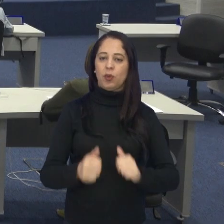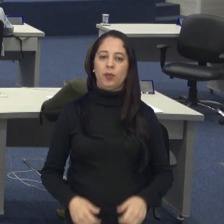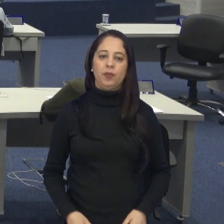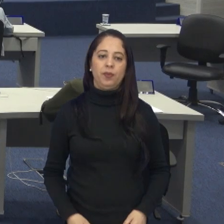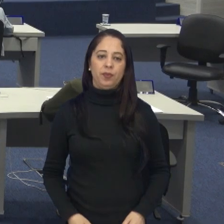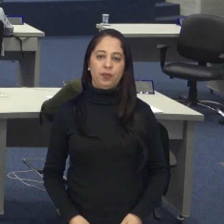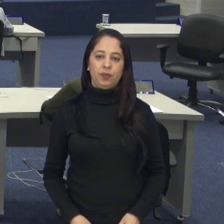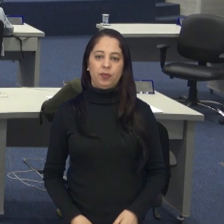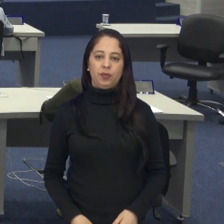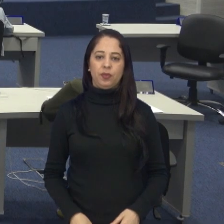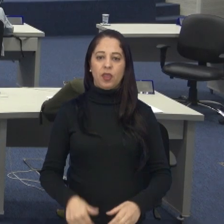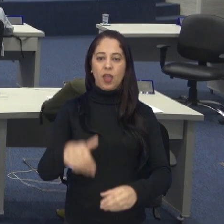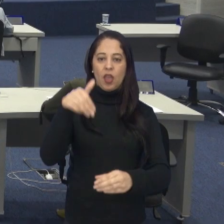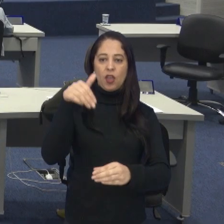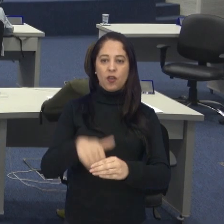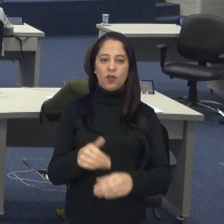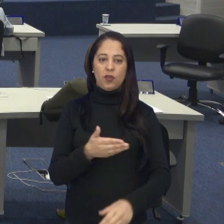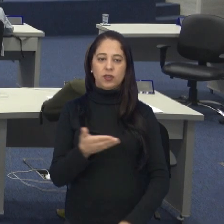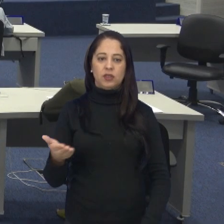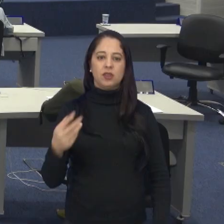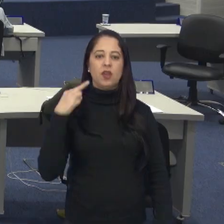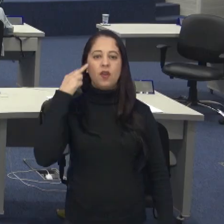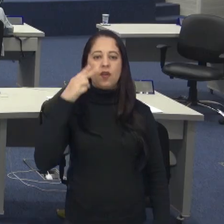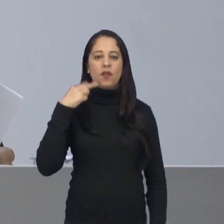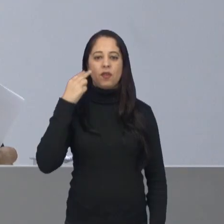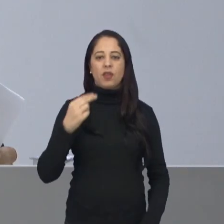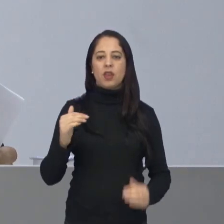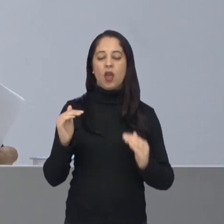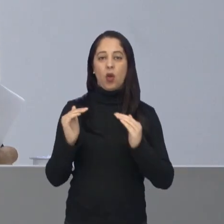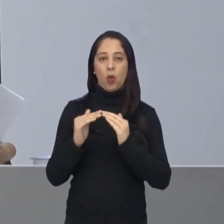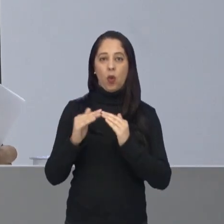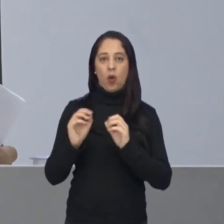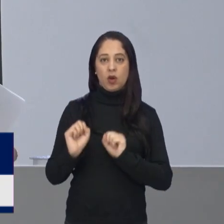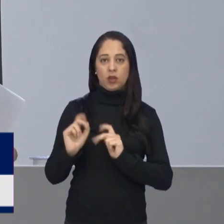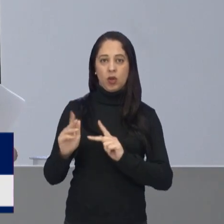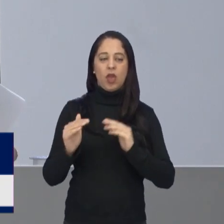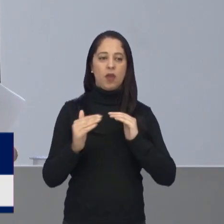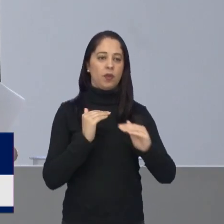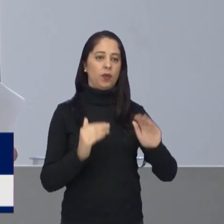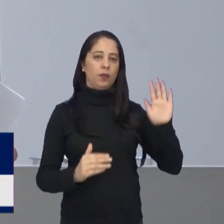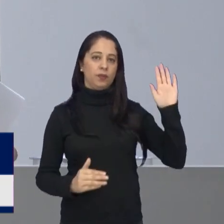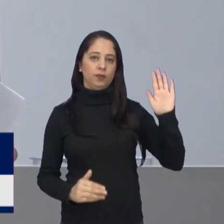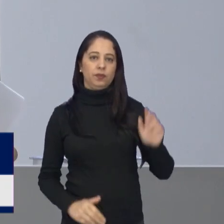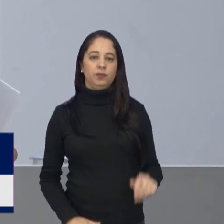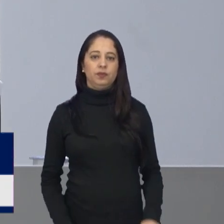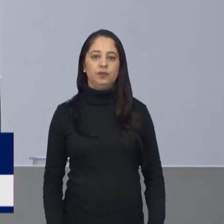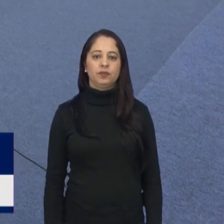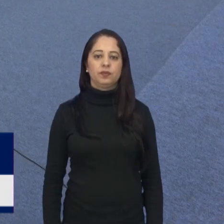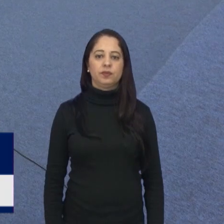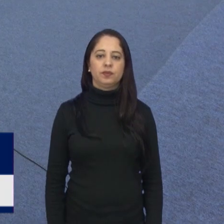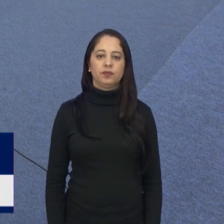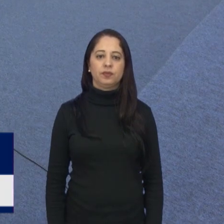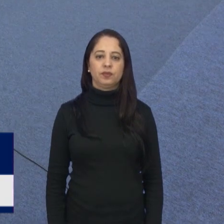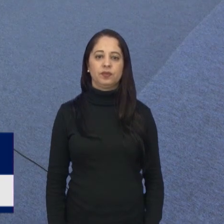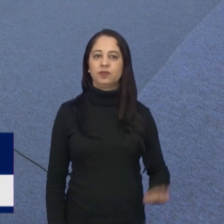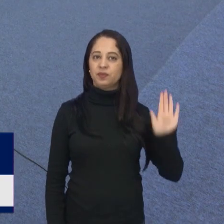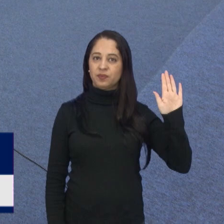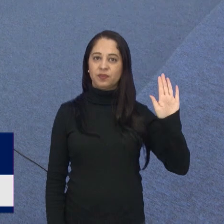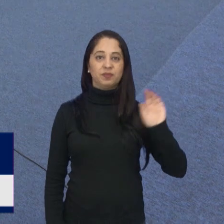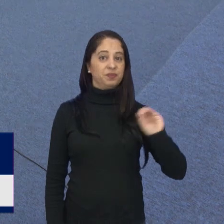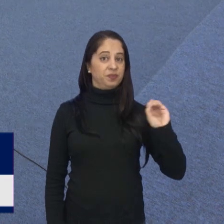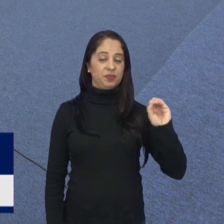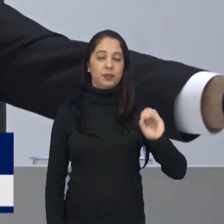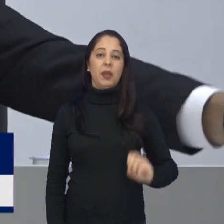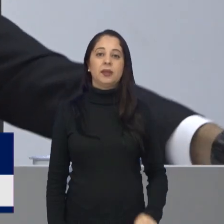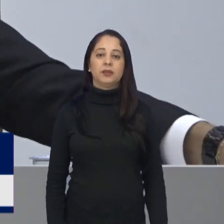Em votação, o processo. Vereadores favoráveis permaneçam como estão, os contrários que se manifestem. Nenhum voto contrário, senhor